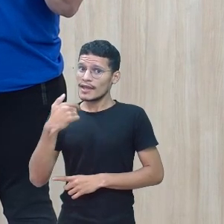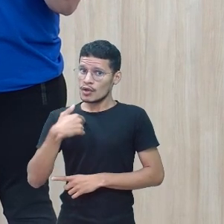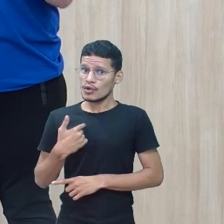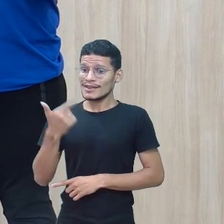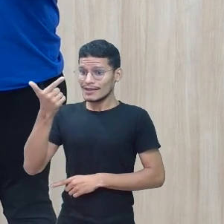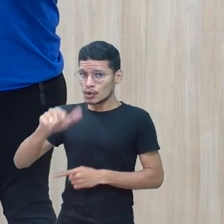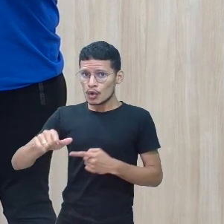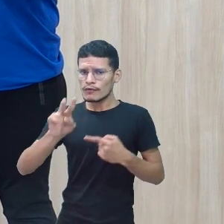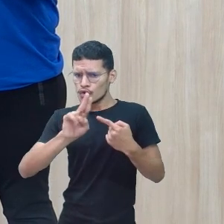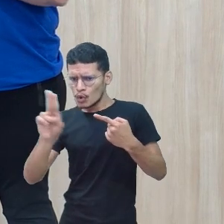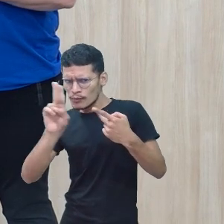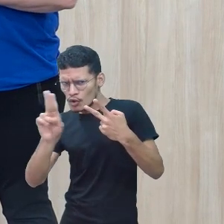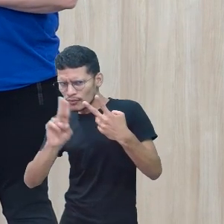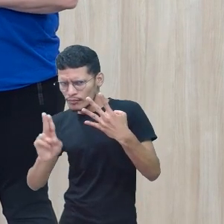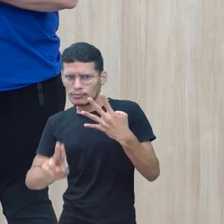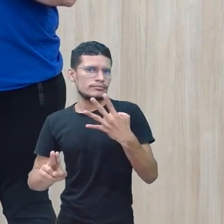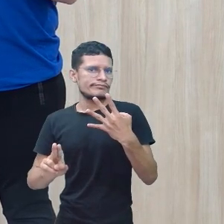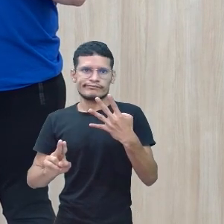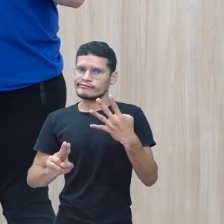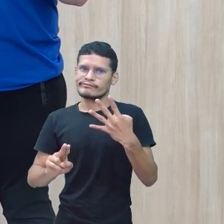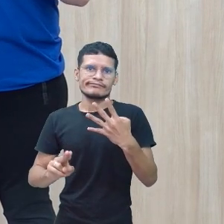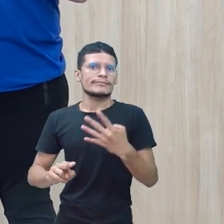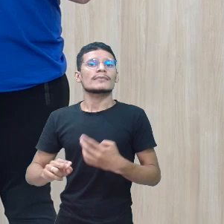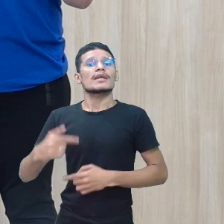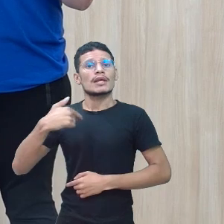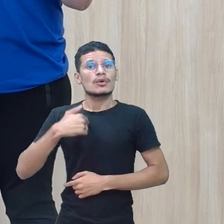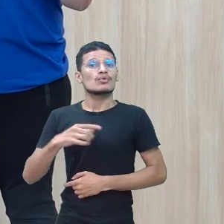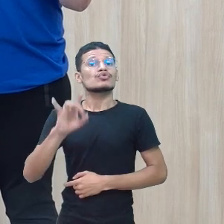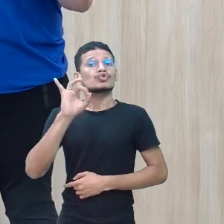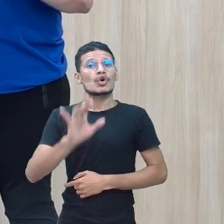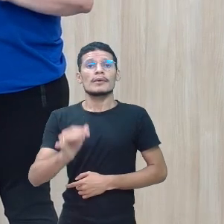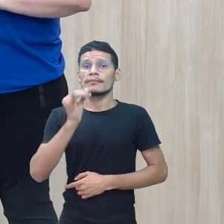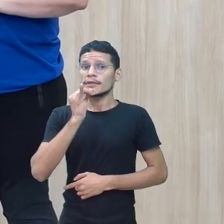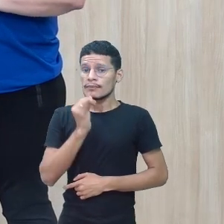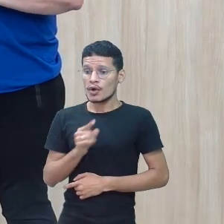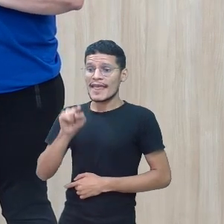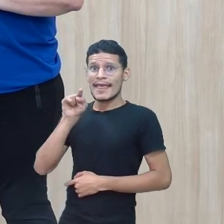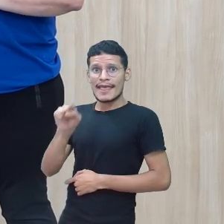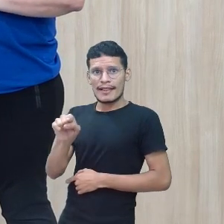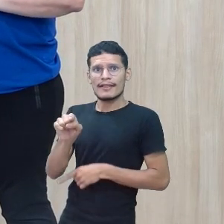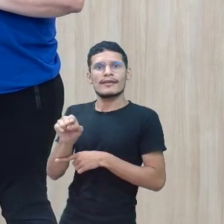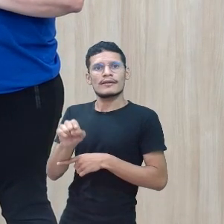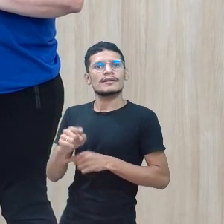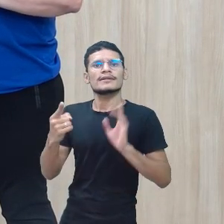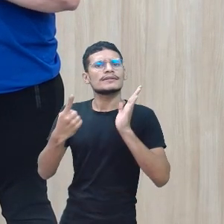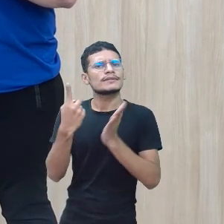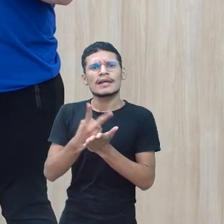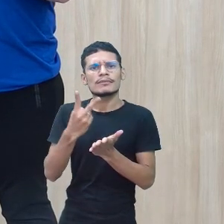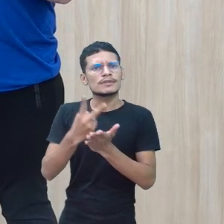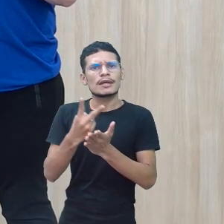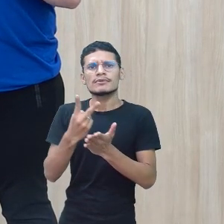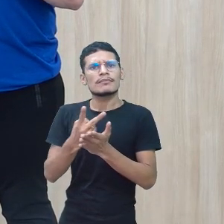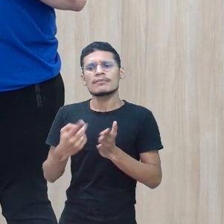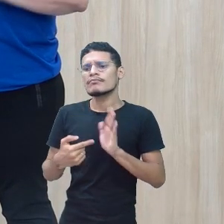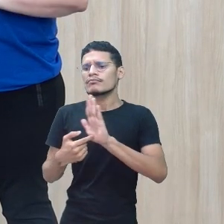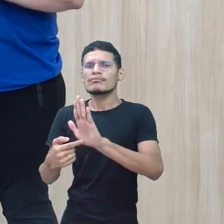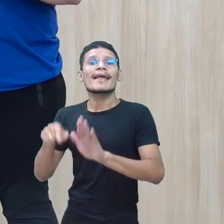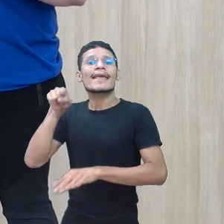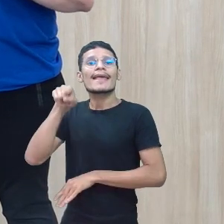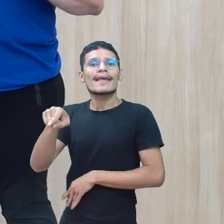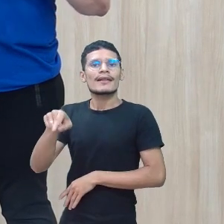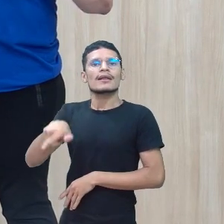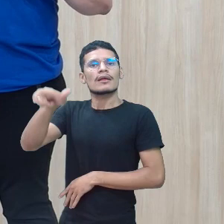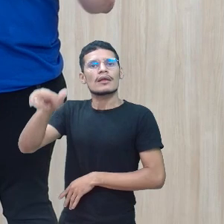de Assis, eu usei o pronome ele, que era aquele pronome,